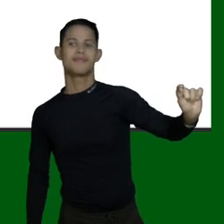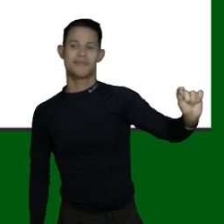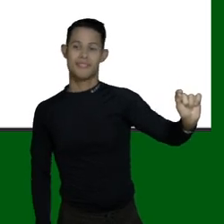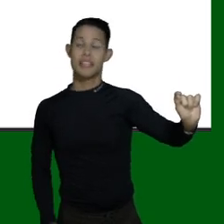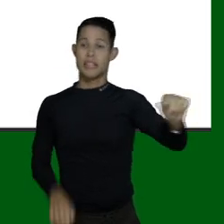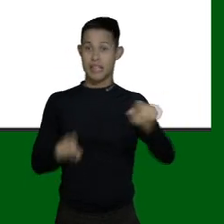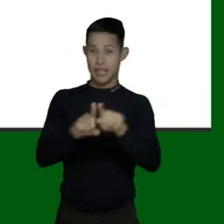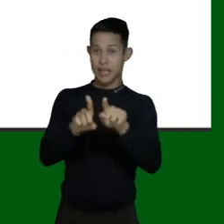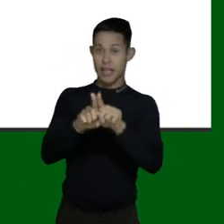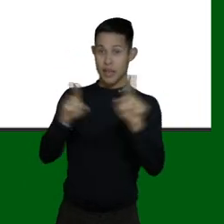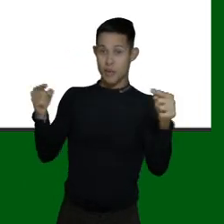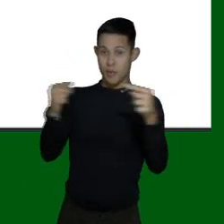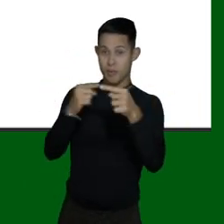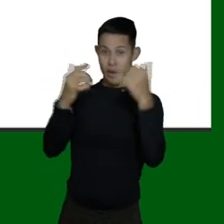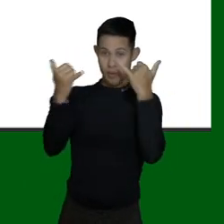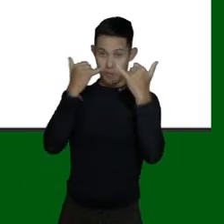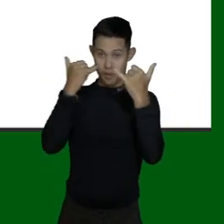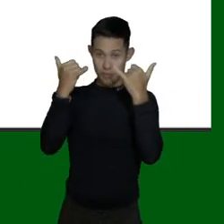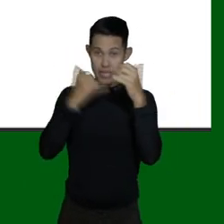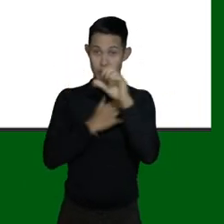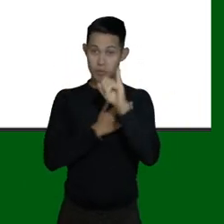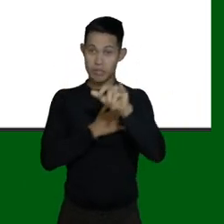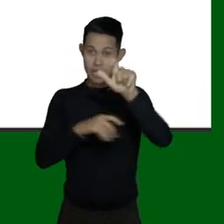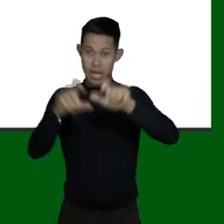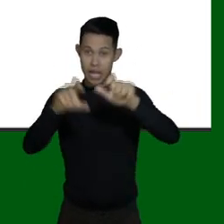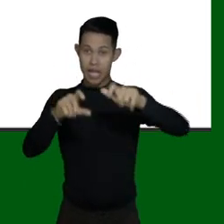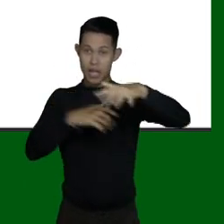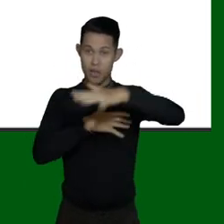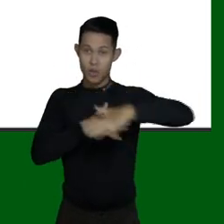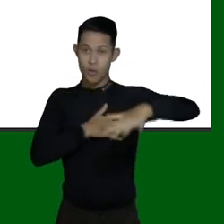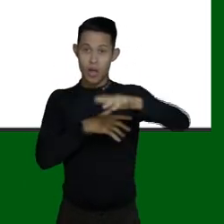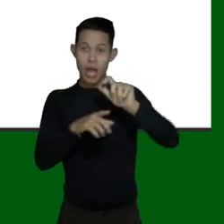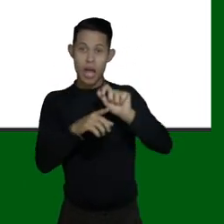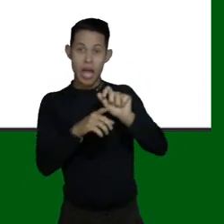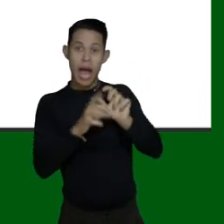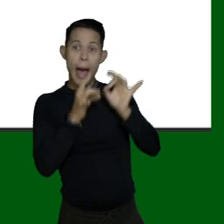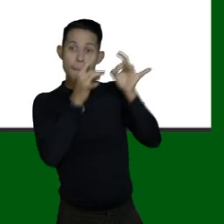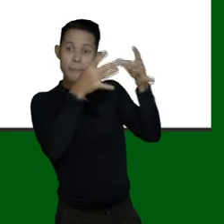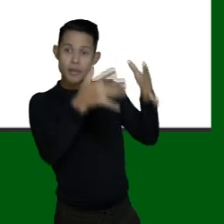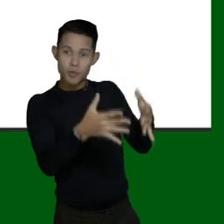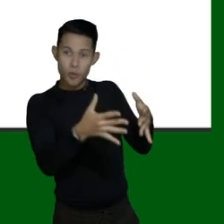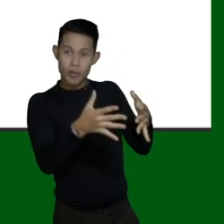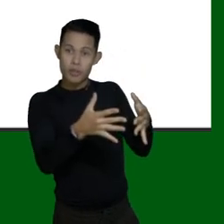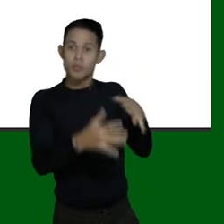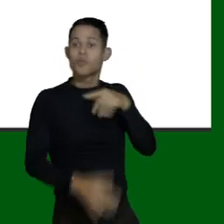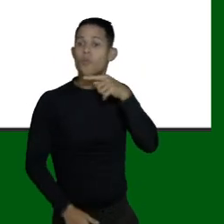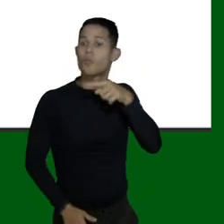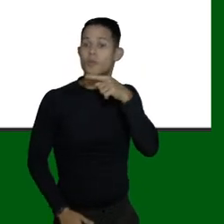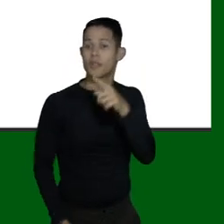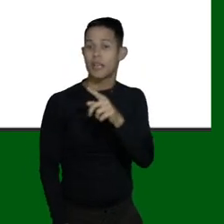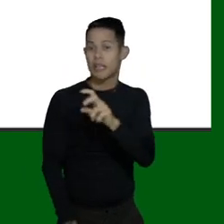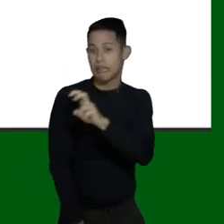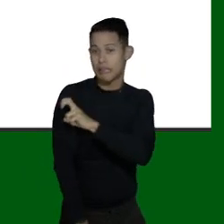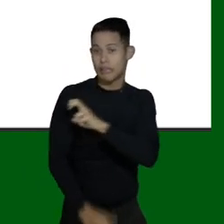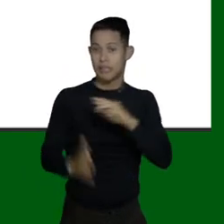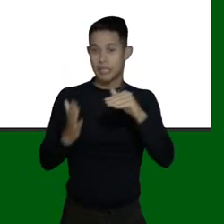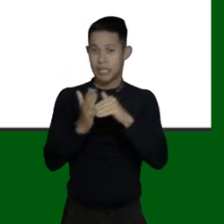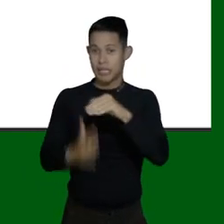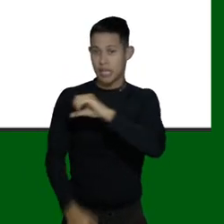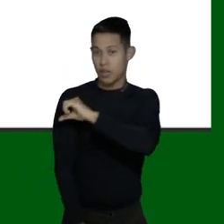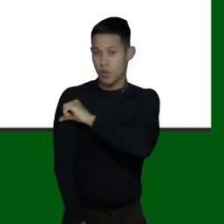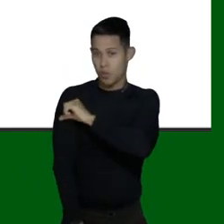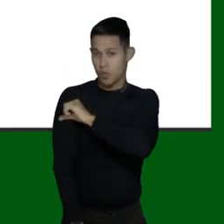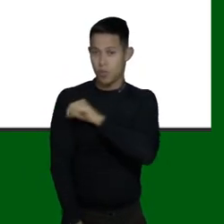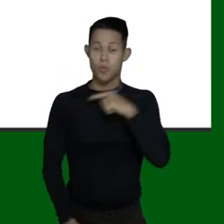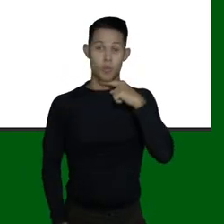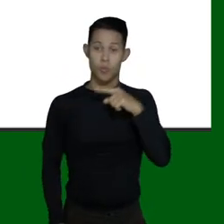falados se eu Gero evasão o que que eu tenho se a pessoa não completa o ensino fundamental sequer ou não